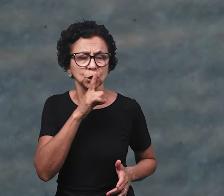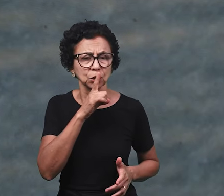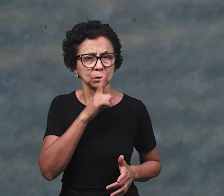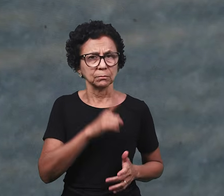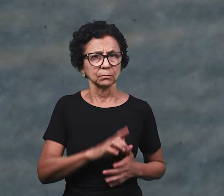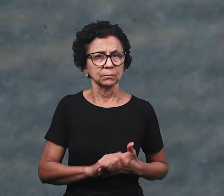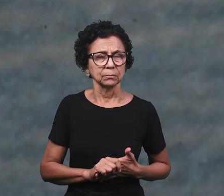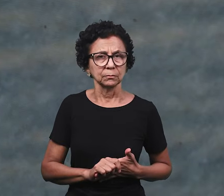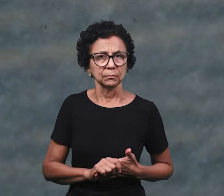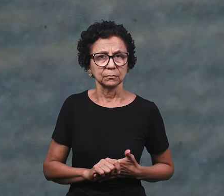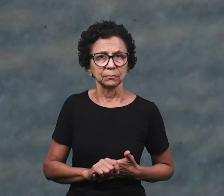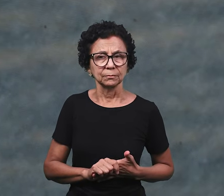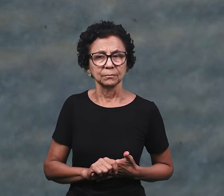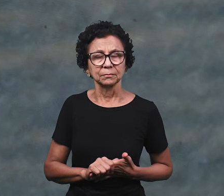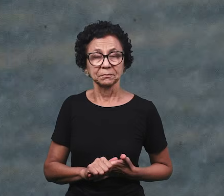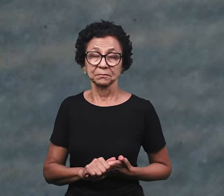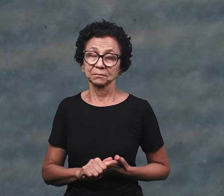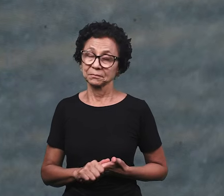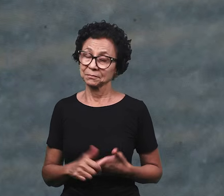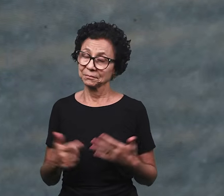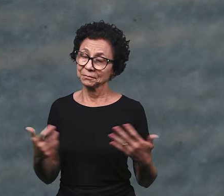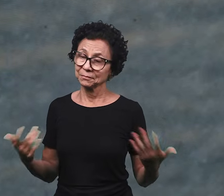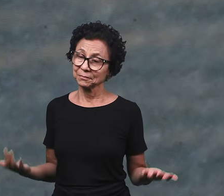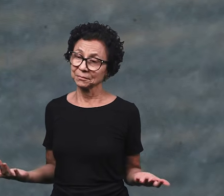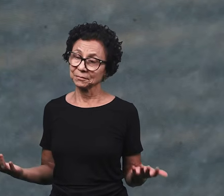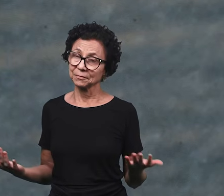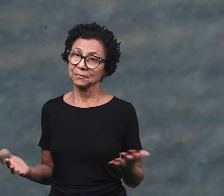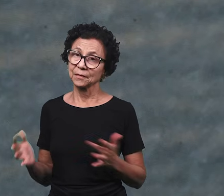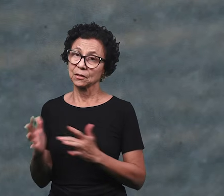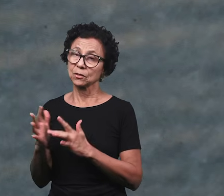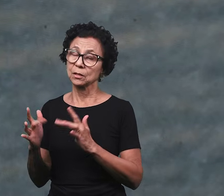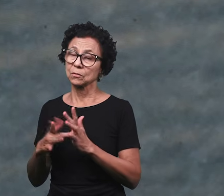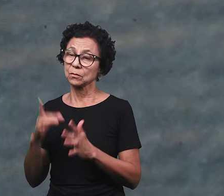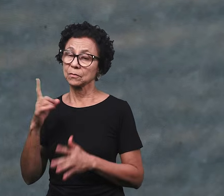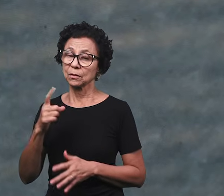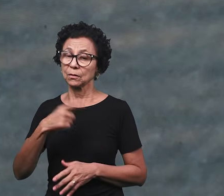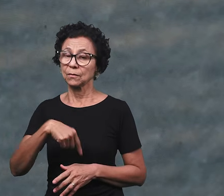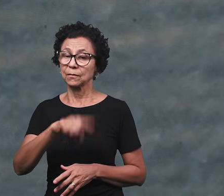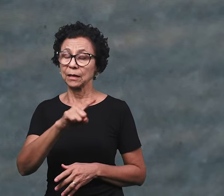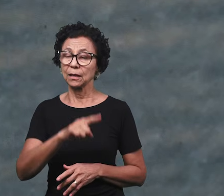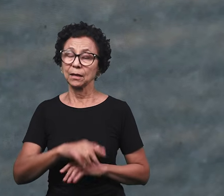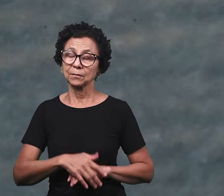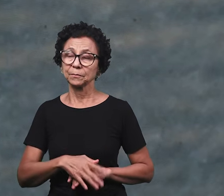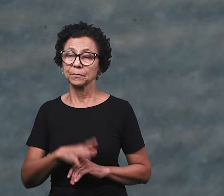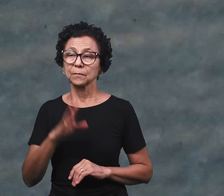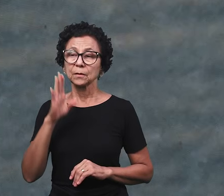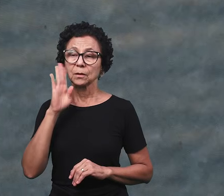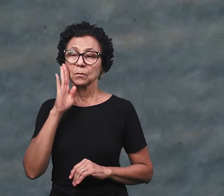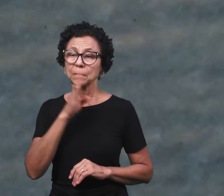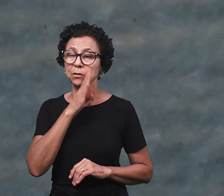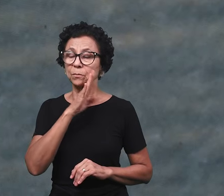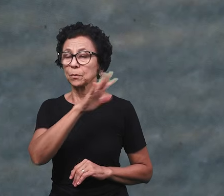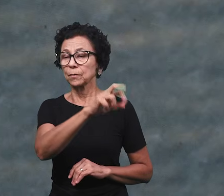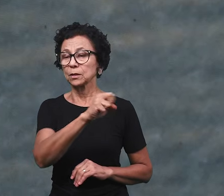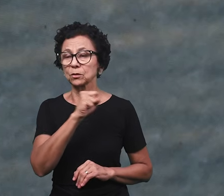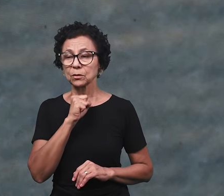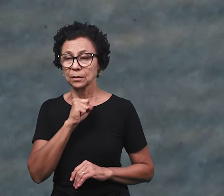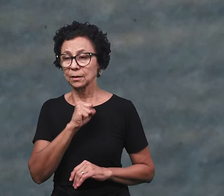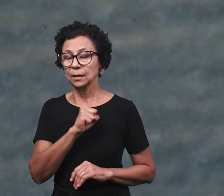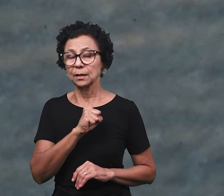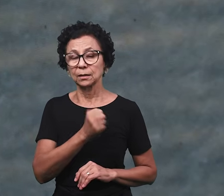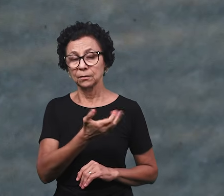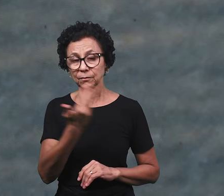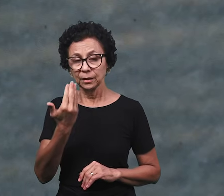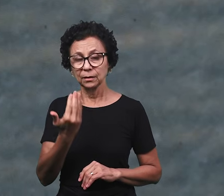lá e buscar o cego. Tem bom ânimo, o mestre te chama. Então, o amor